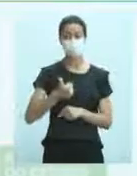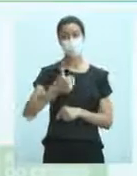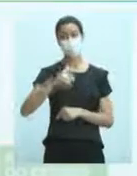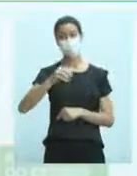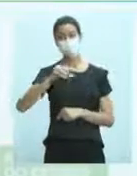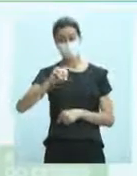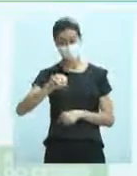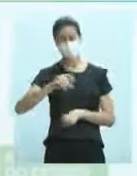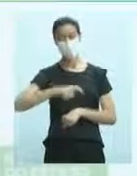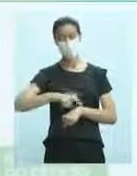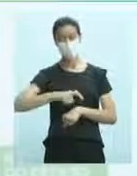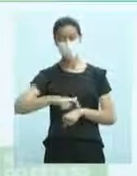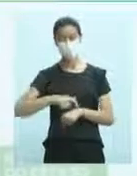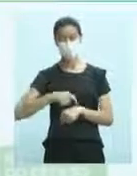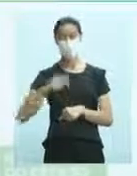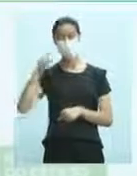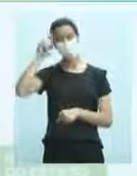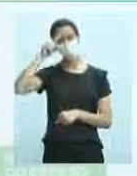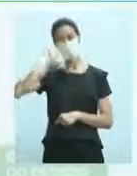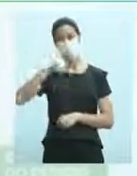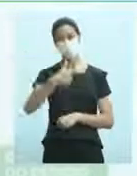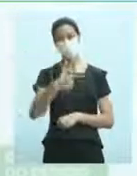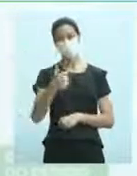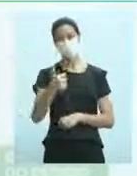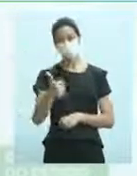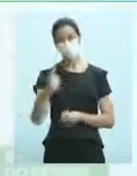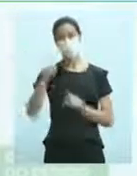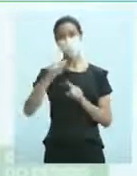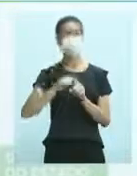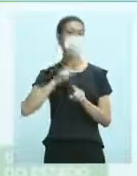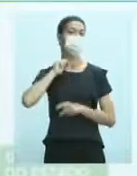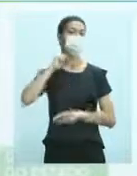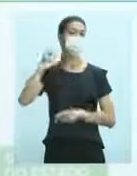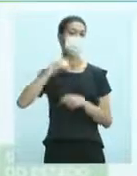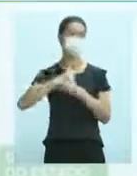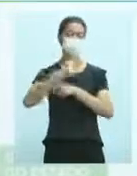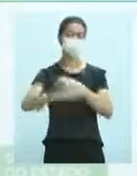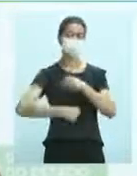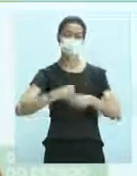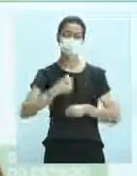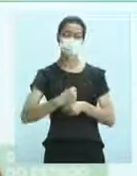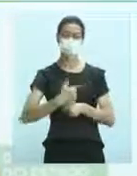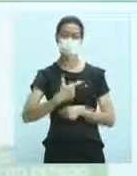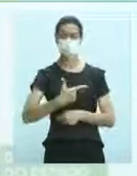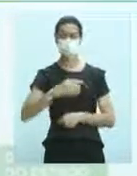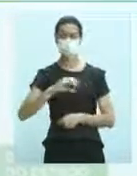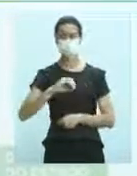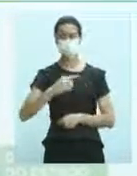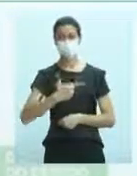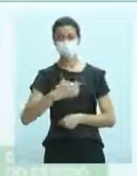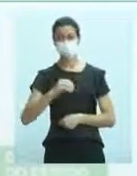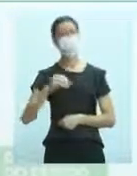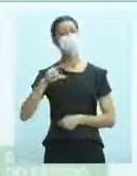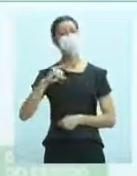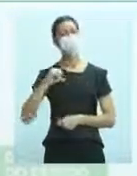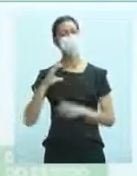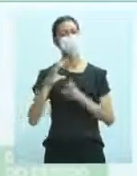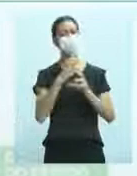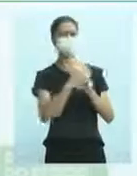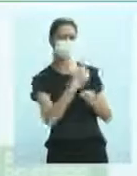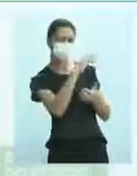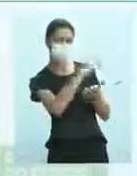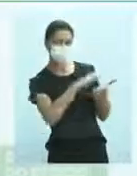manhã do dia vinte e um de abril de 2020 que eu nós temos casos notificados em